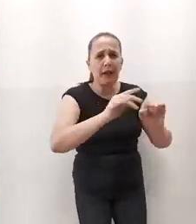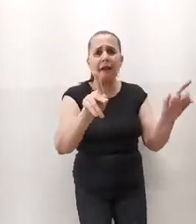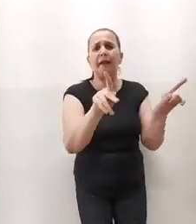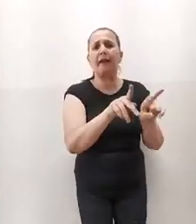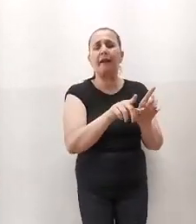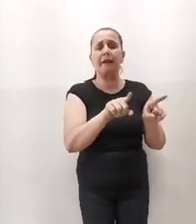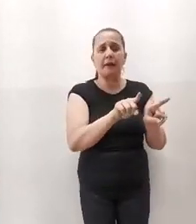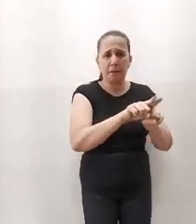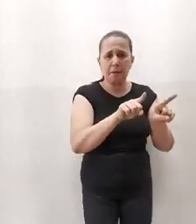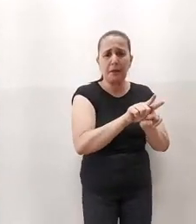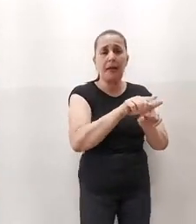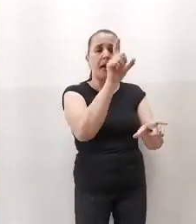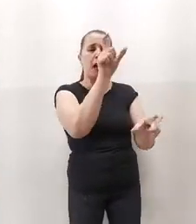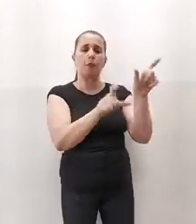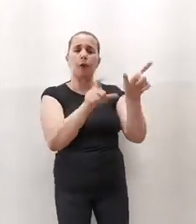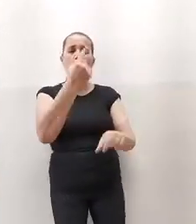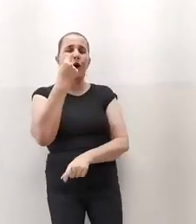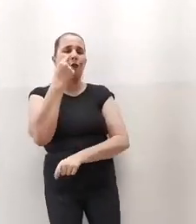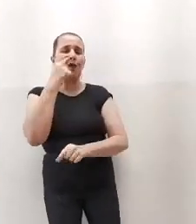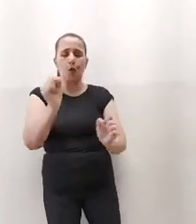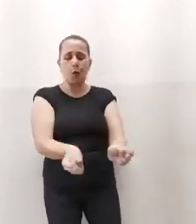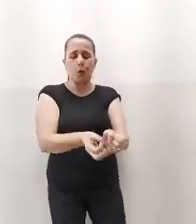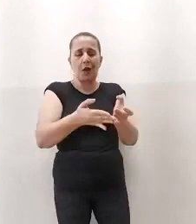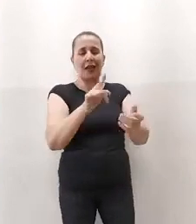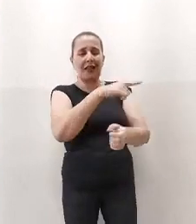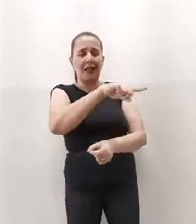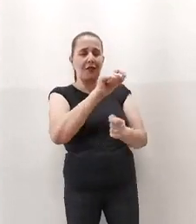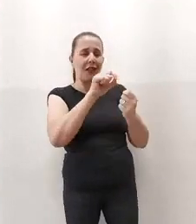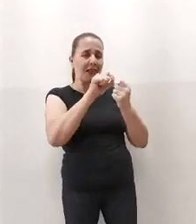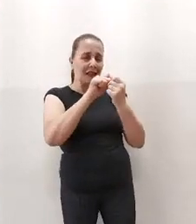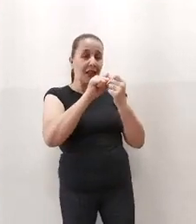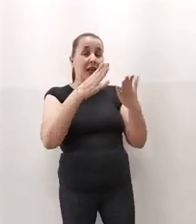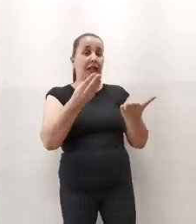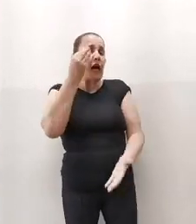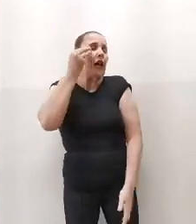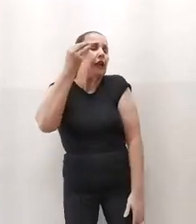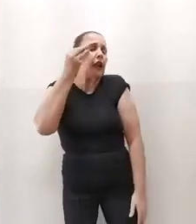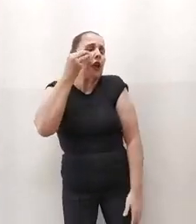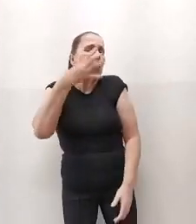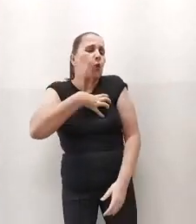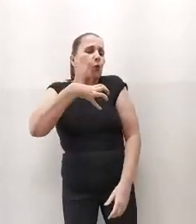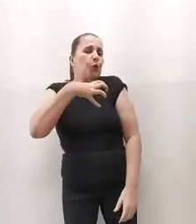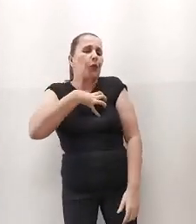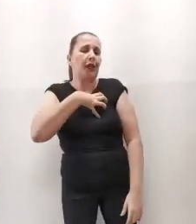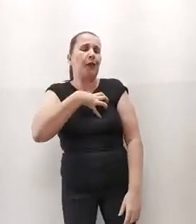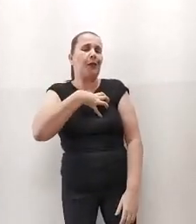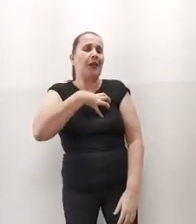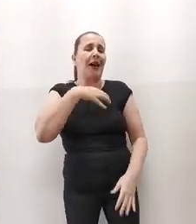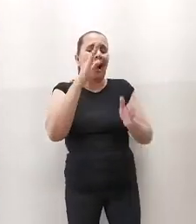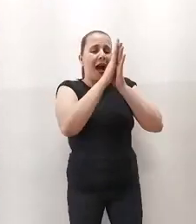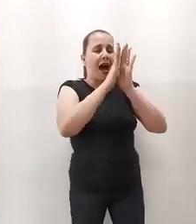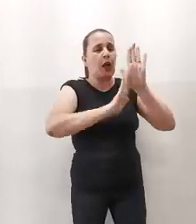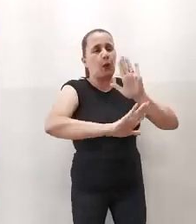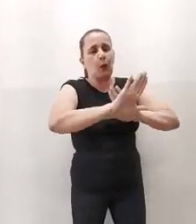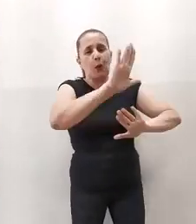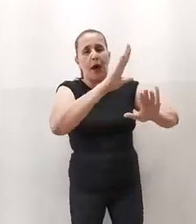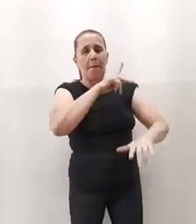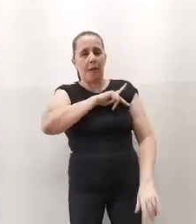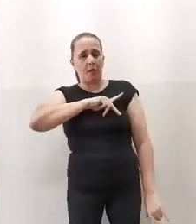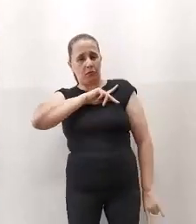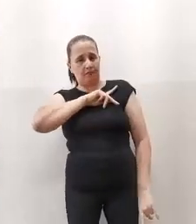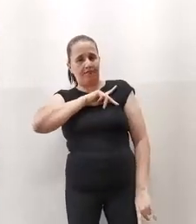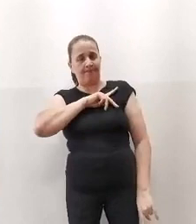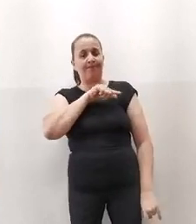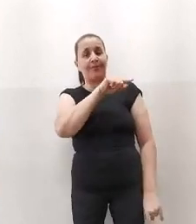as pessoas viram os milagres que ele estava fazendo e tentaram de alguma forma adorá-lo. Você tem ali em